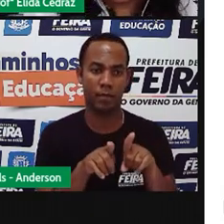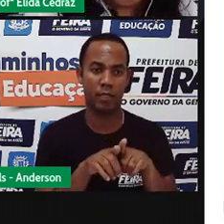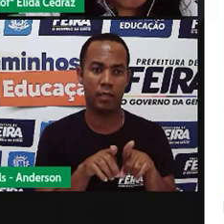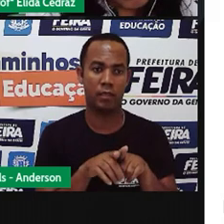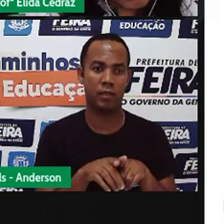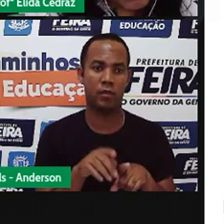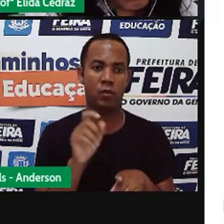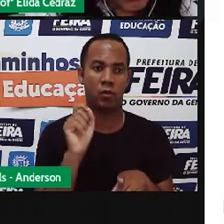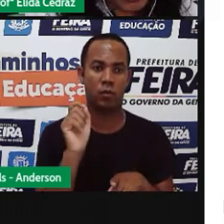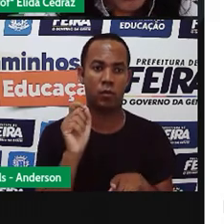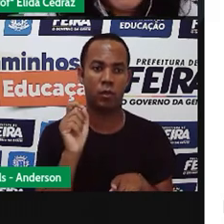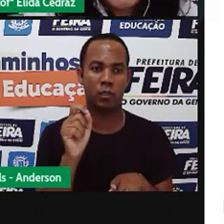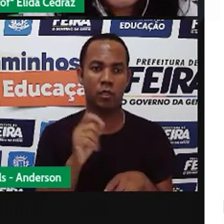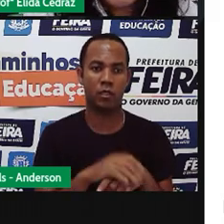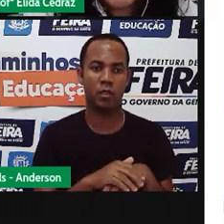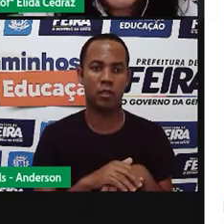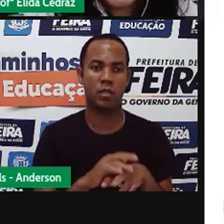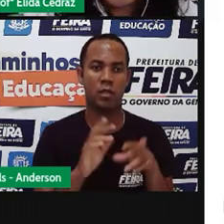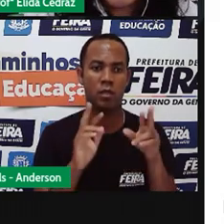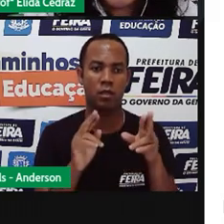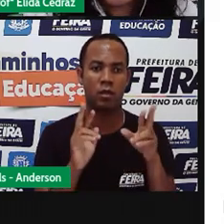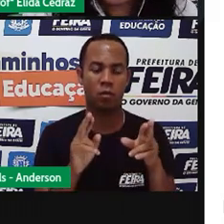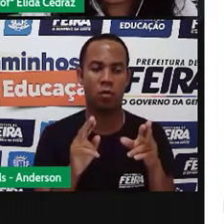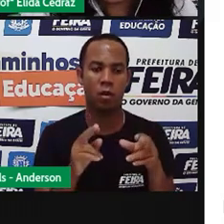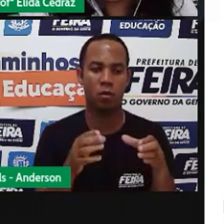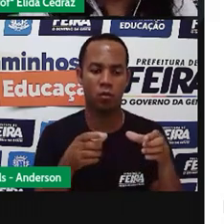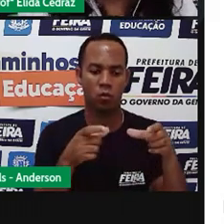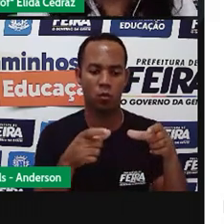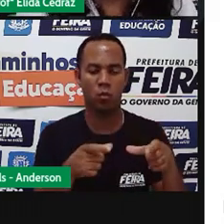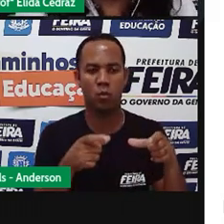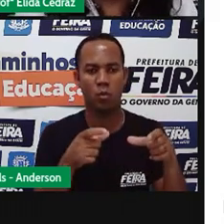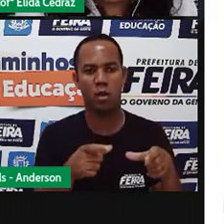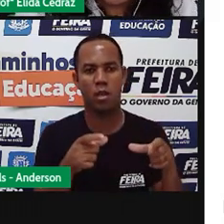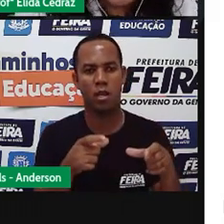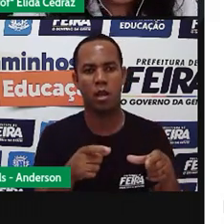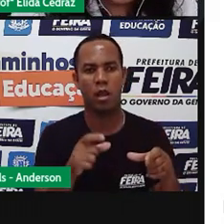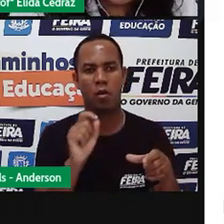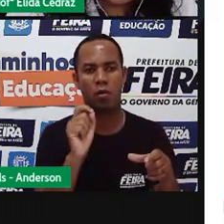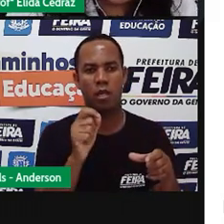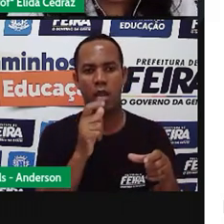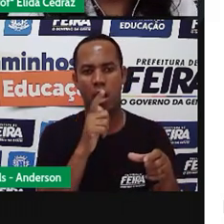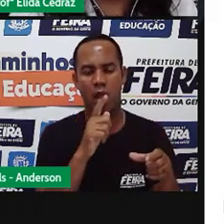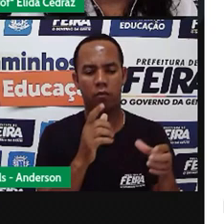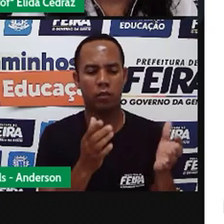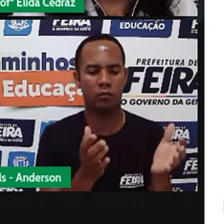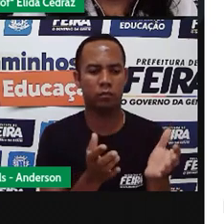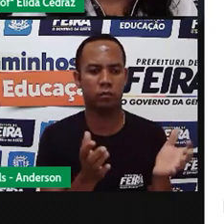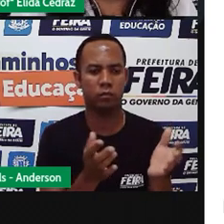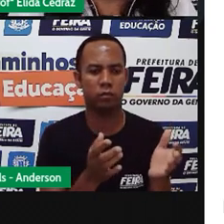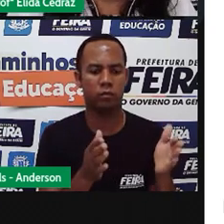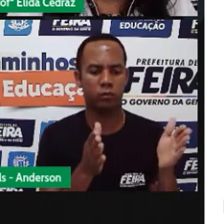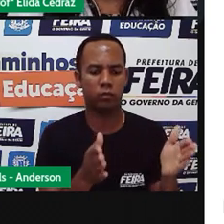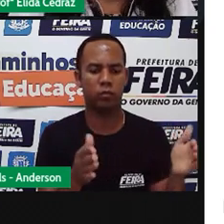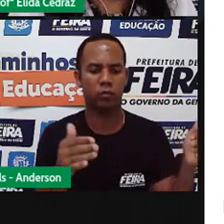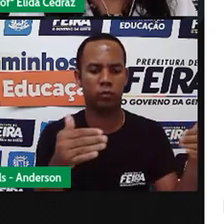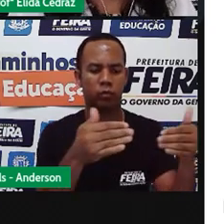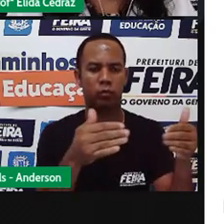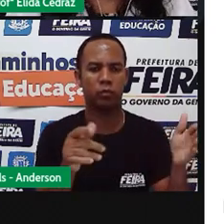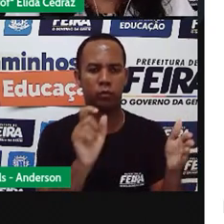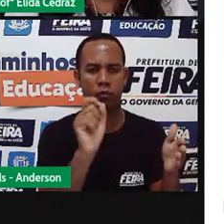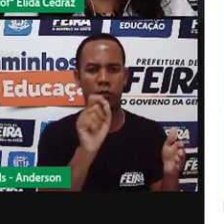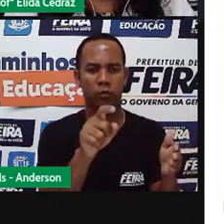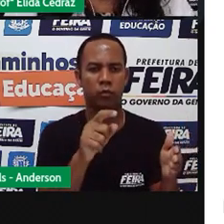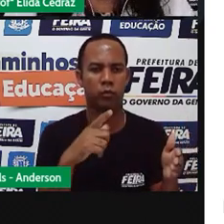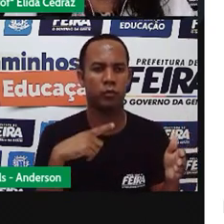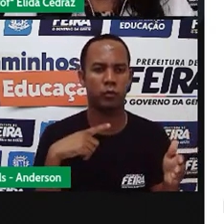são formas, são recipientes que a sua capacidade é em litros. Um aquário, esse aí,